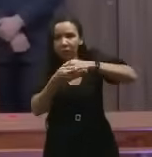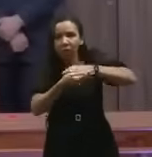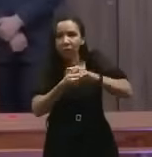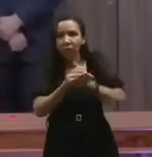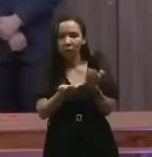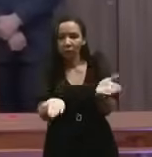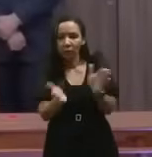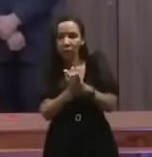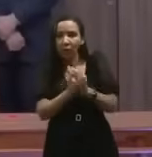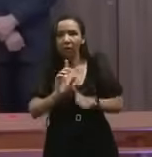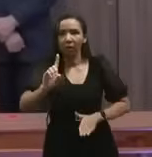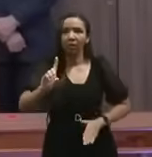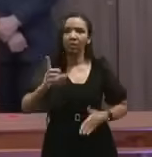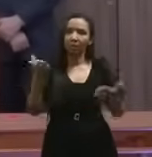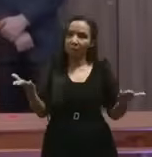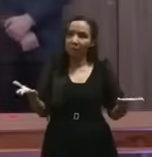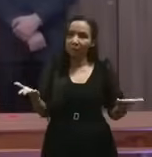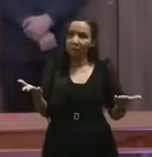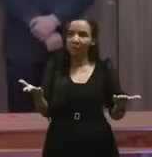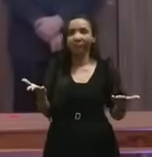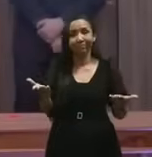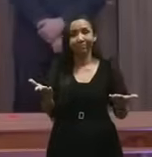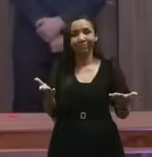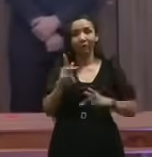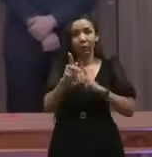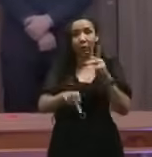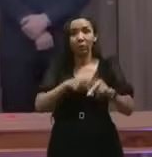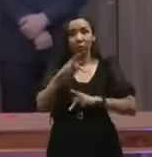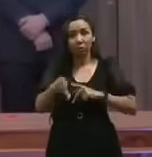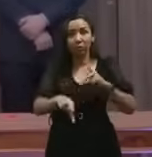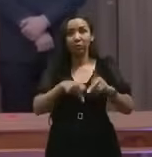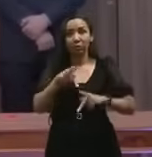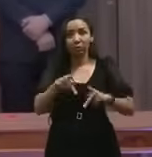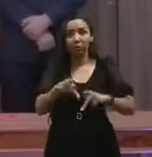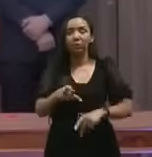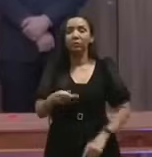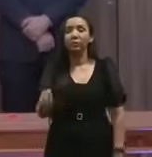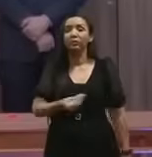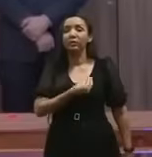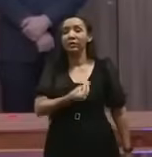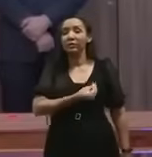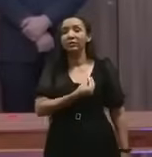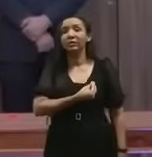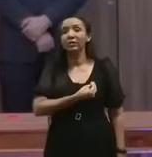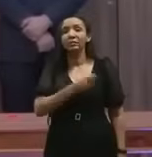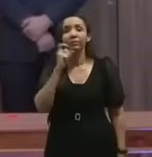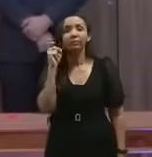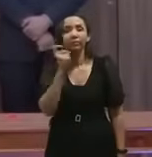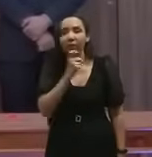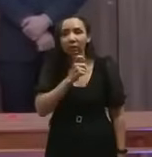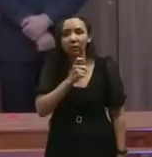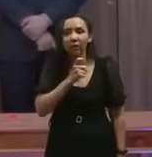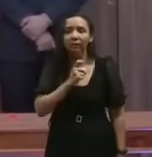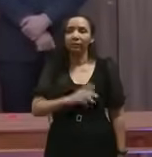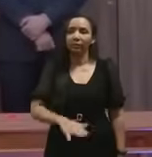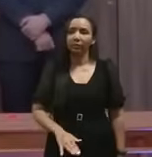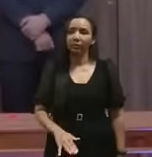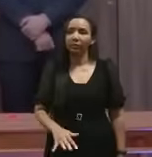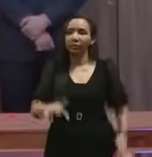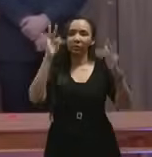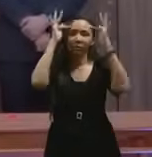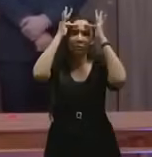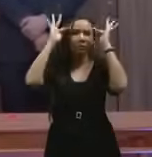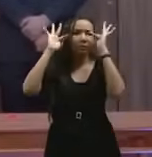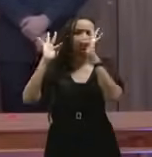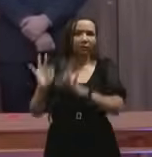geração Má e geração quê adúltera lá no original é infiel como é